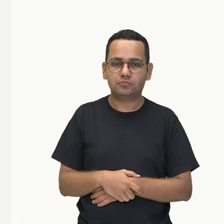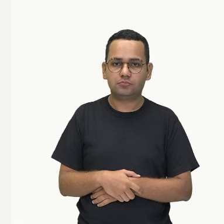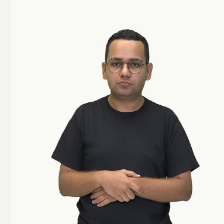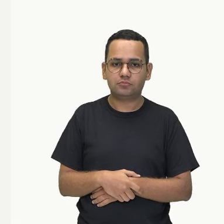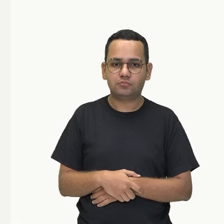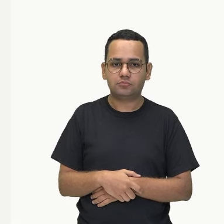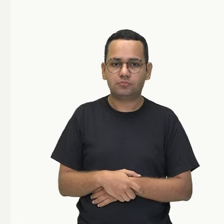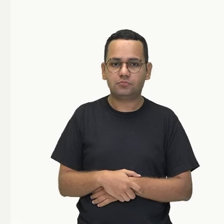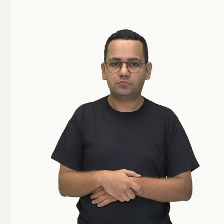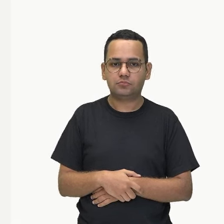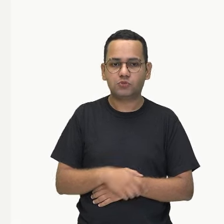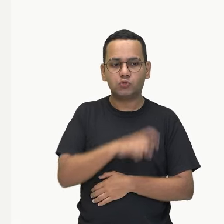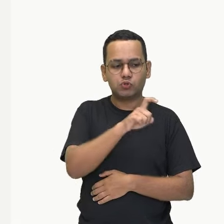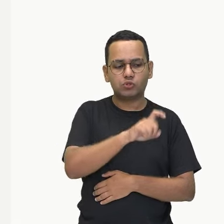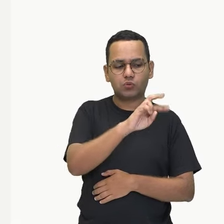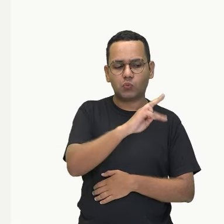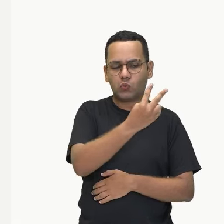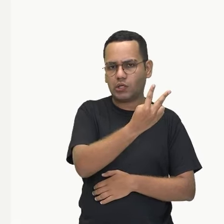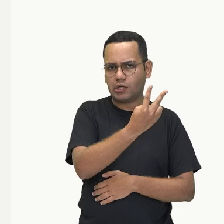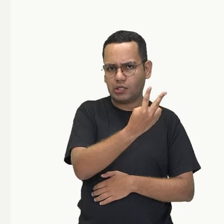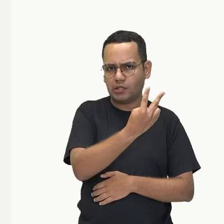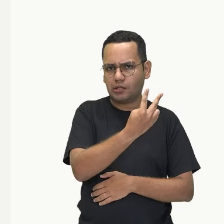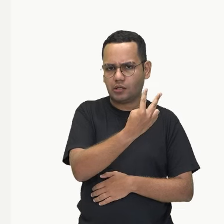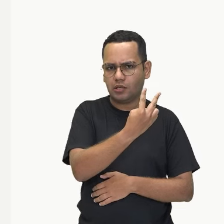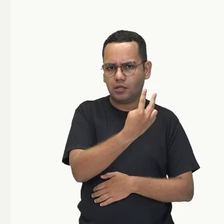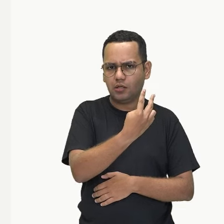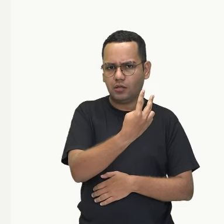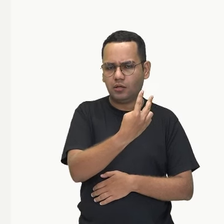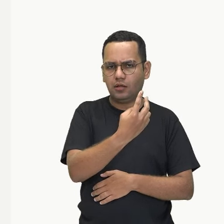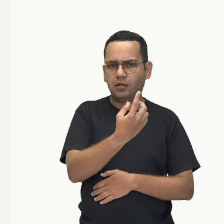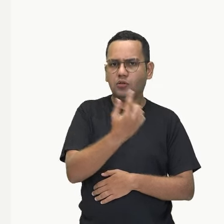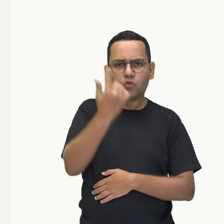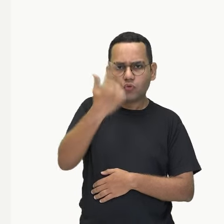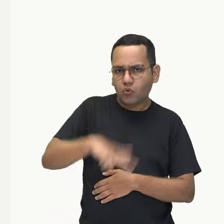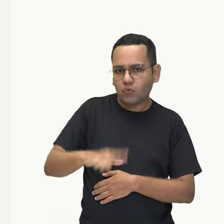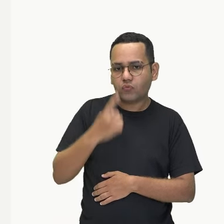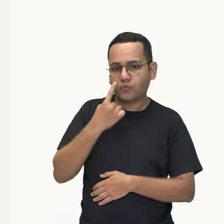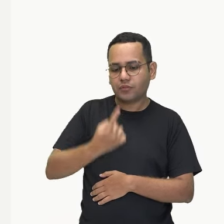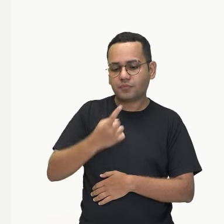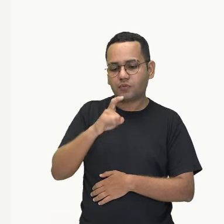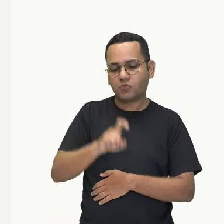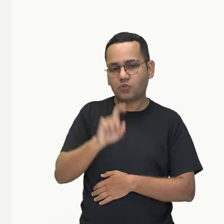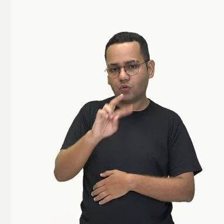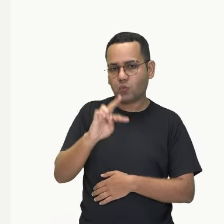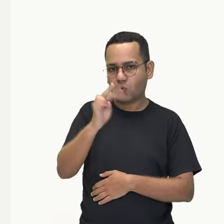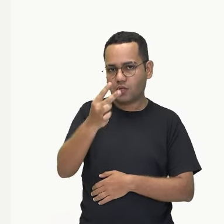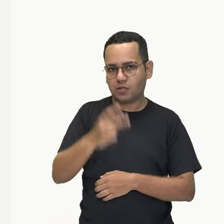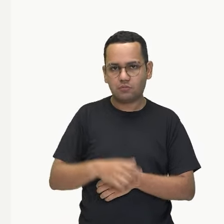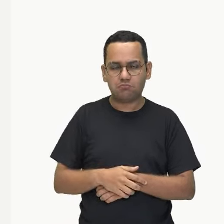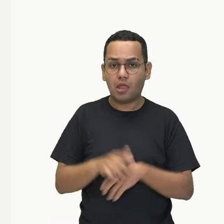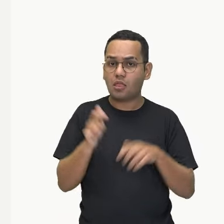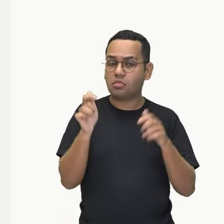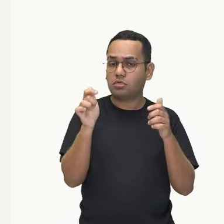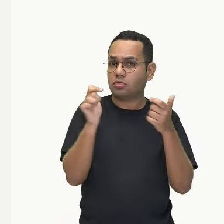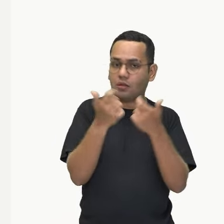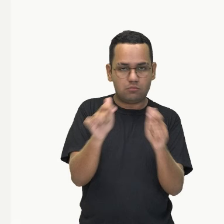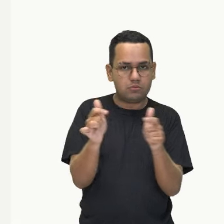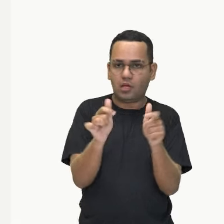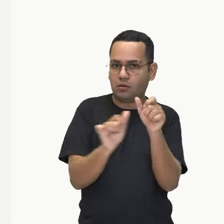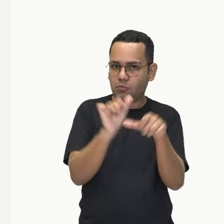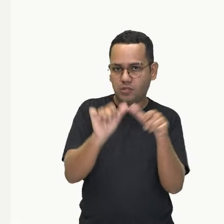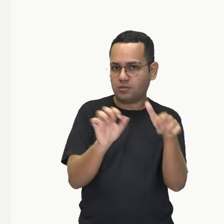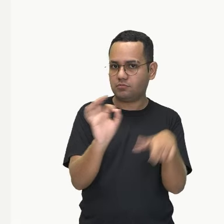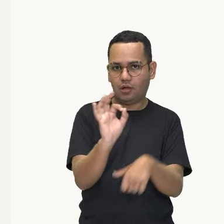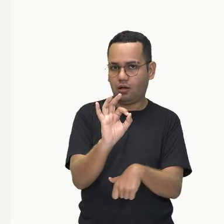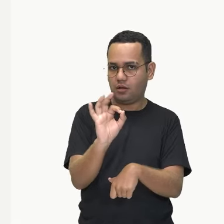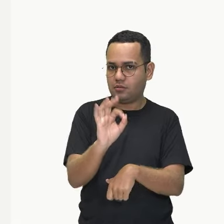literal, a gente vai exatamente repetir. Não vamos alterá-la, tá?